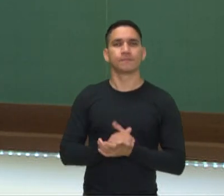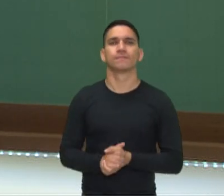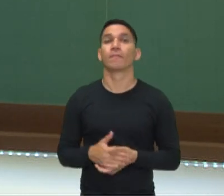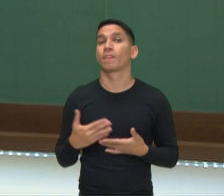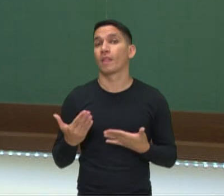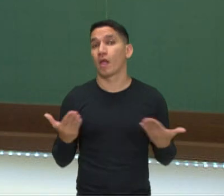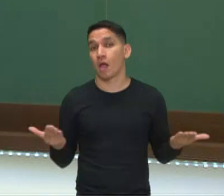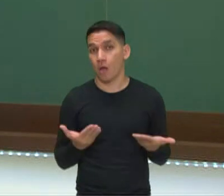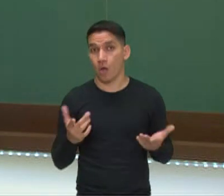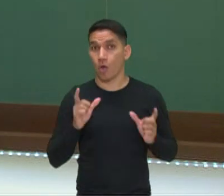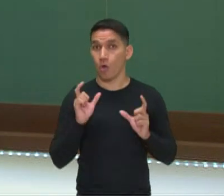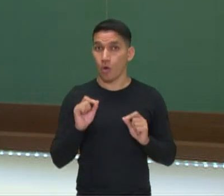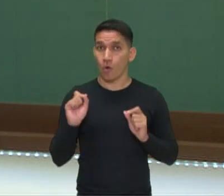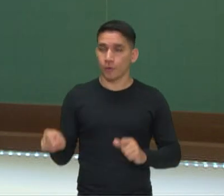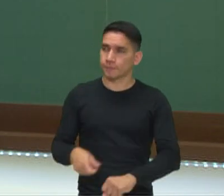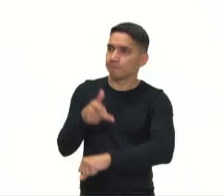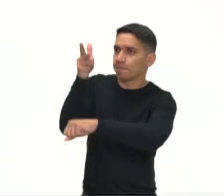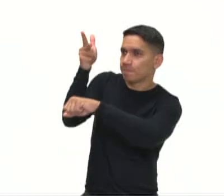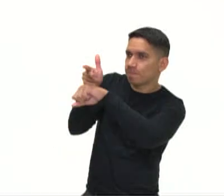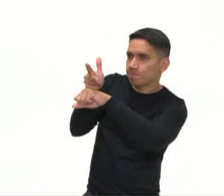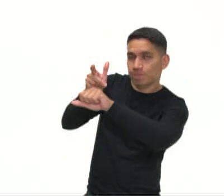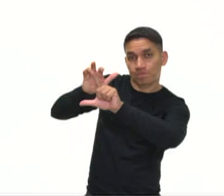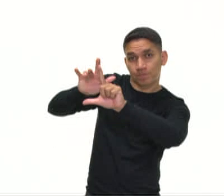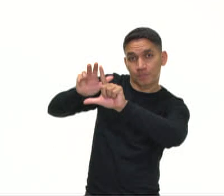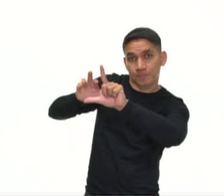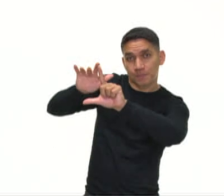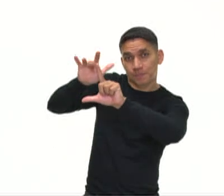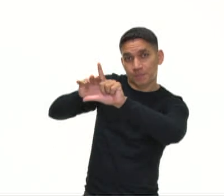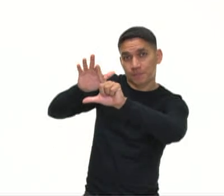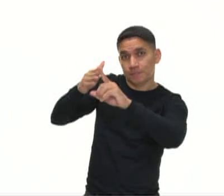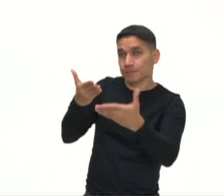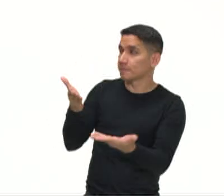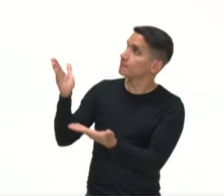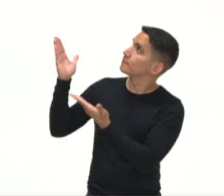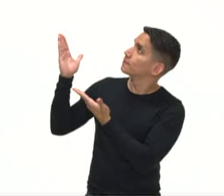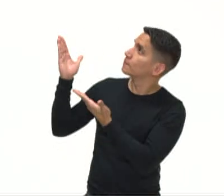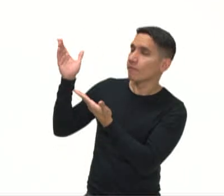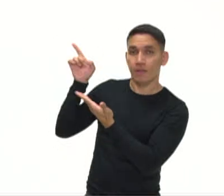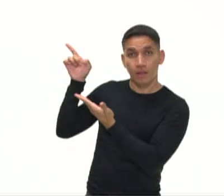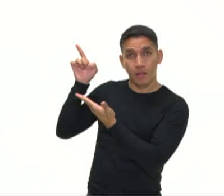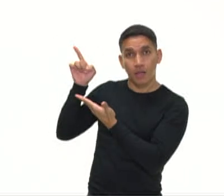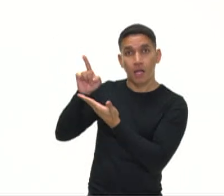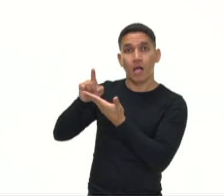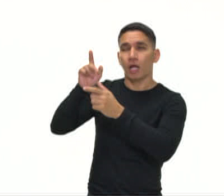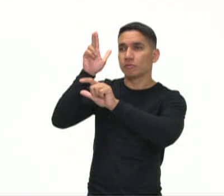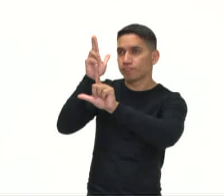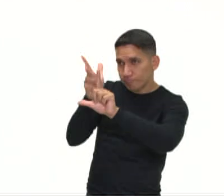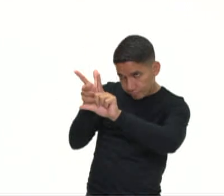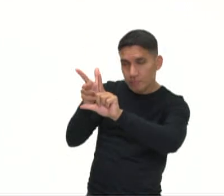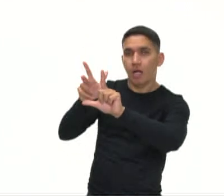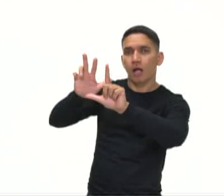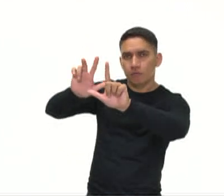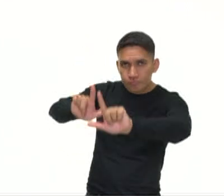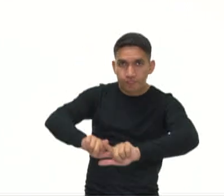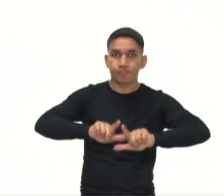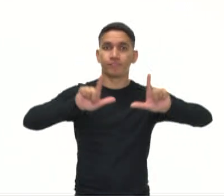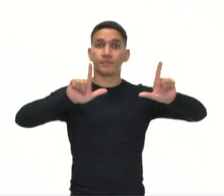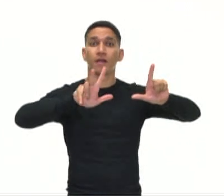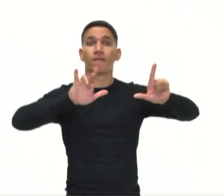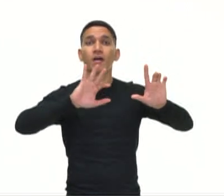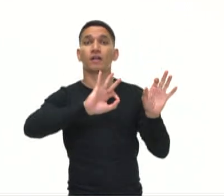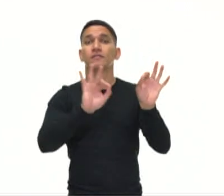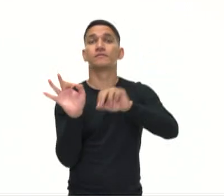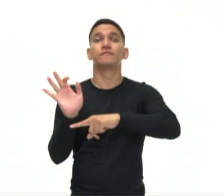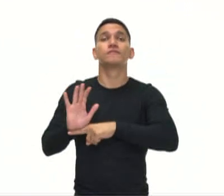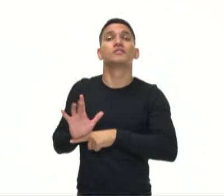agora então apontar aí o celular para esse QR Code. Nesse QR Code tem um vídeo muito bacana que fala